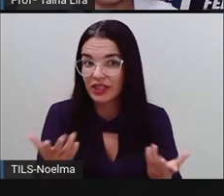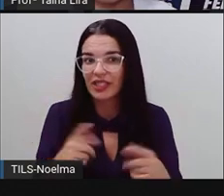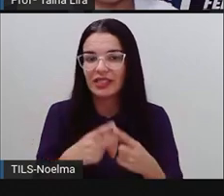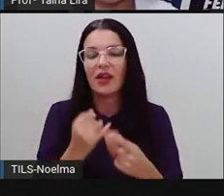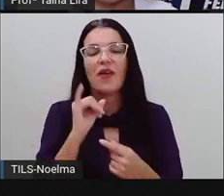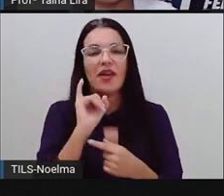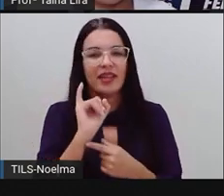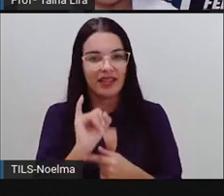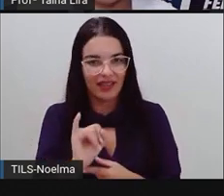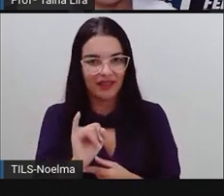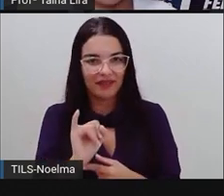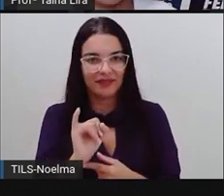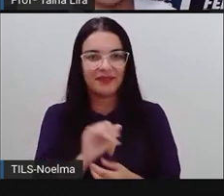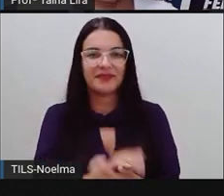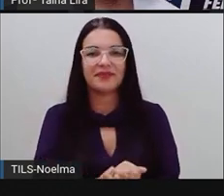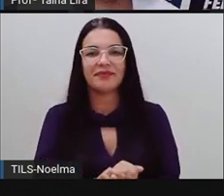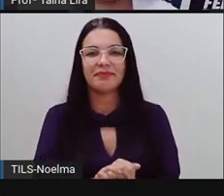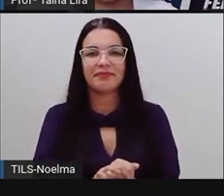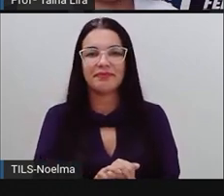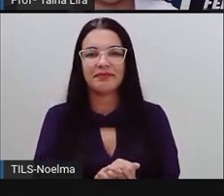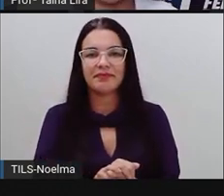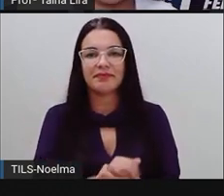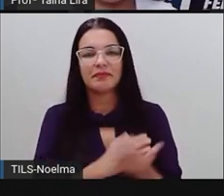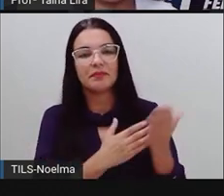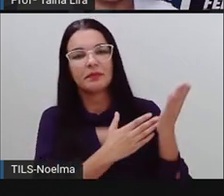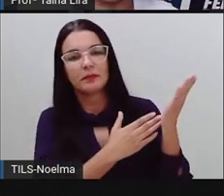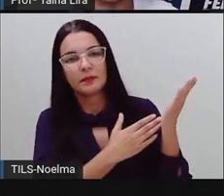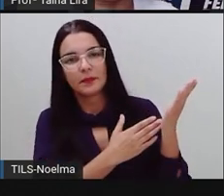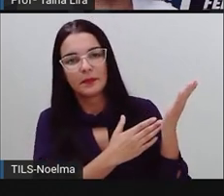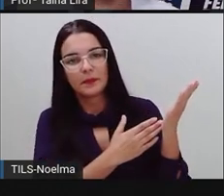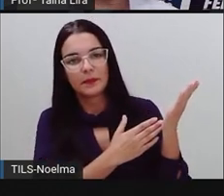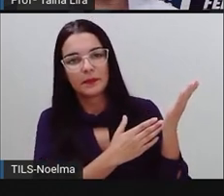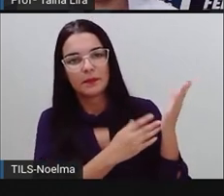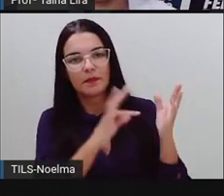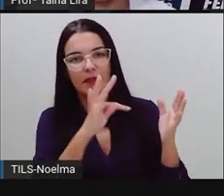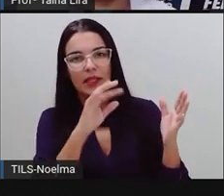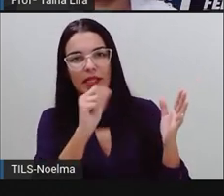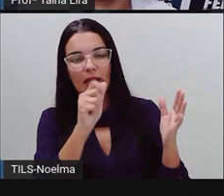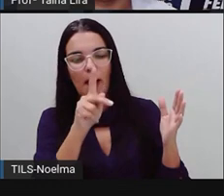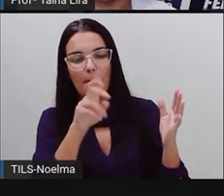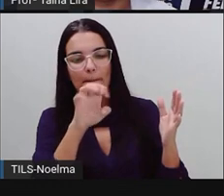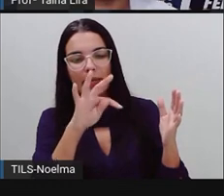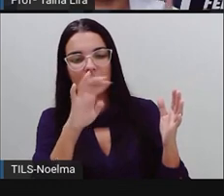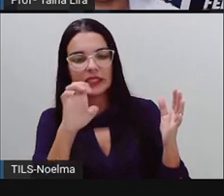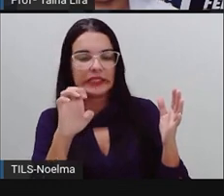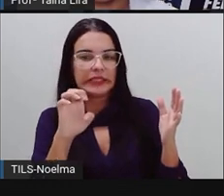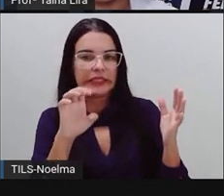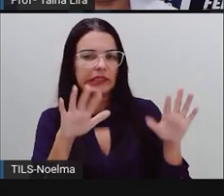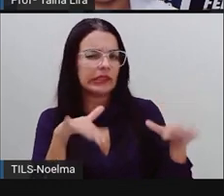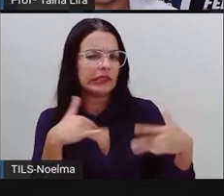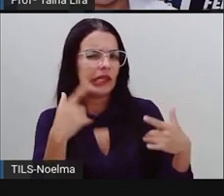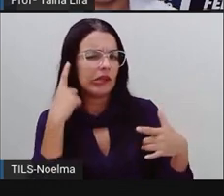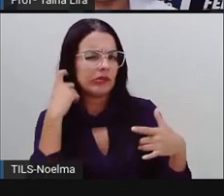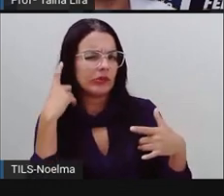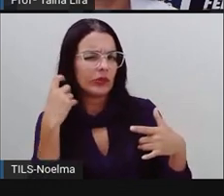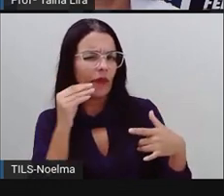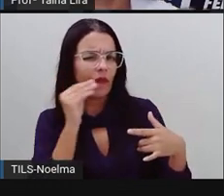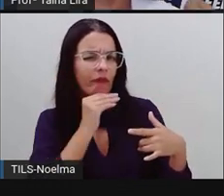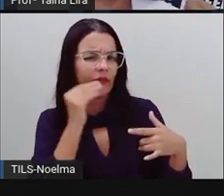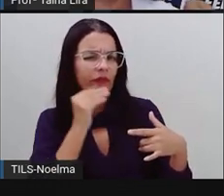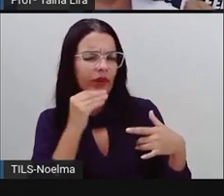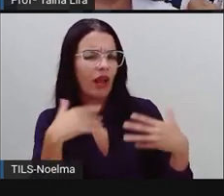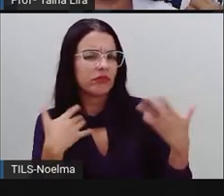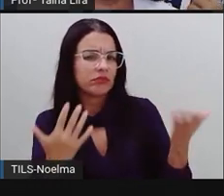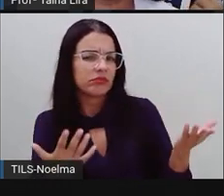ó eu coloco I tapete tapete esse ti lá no final